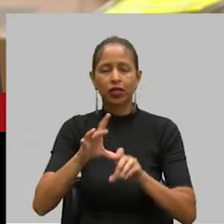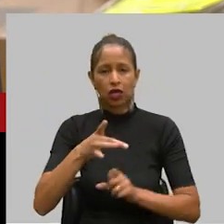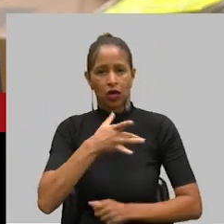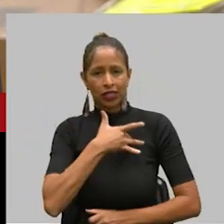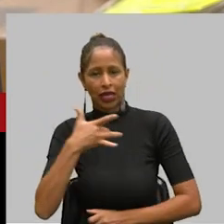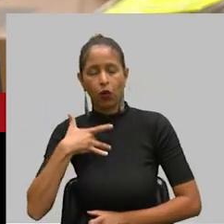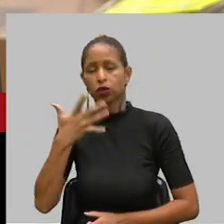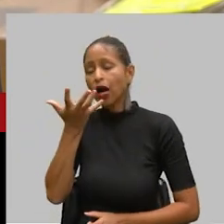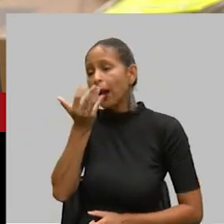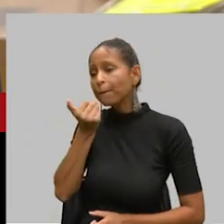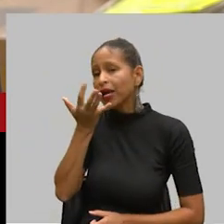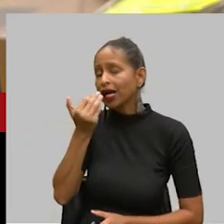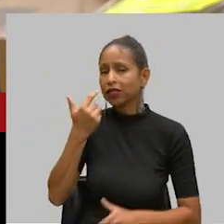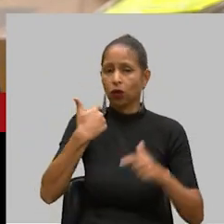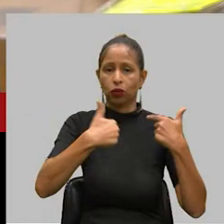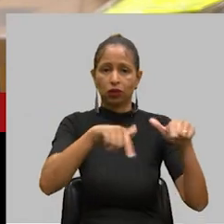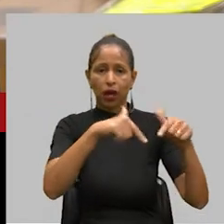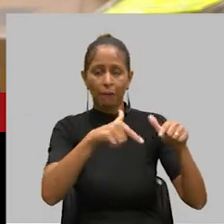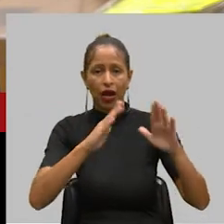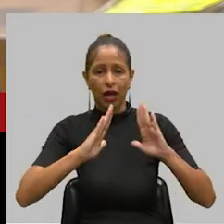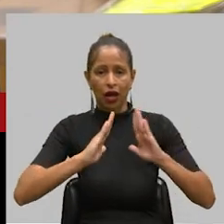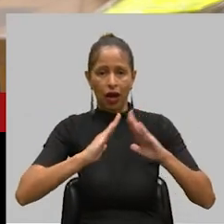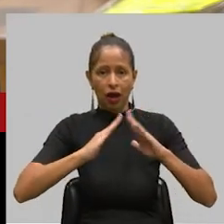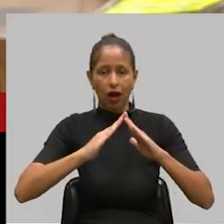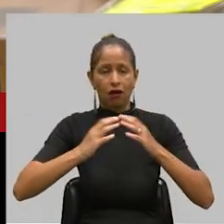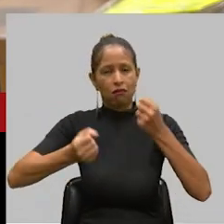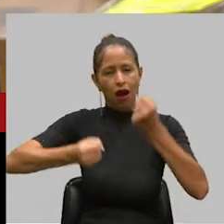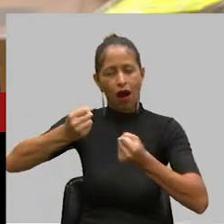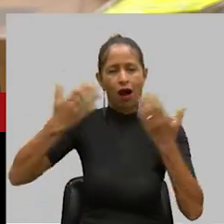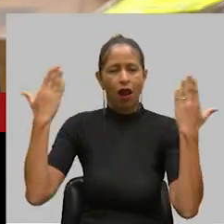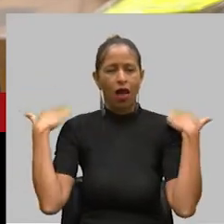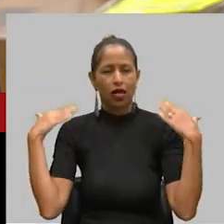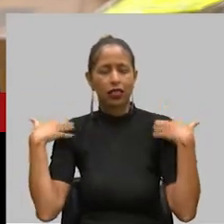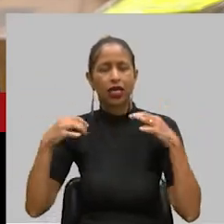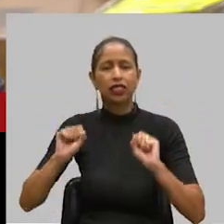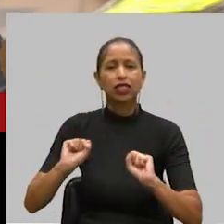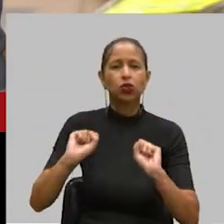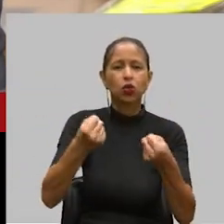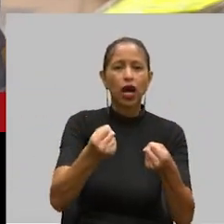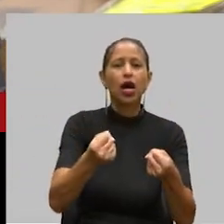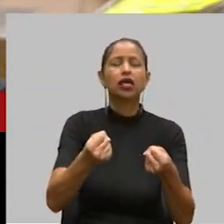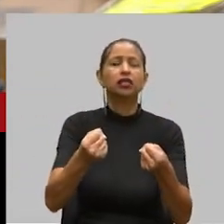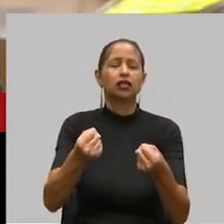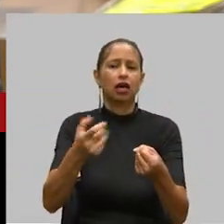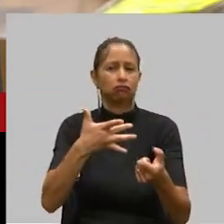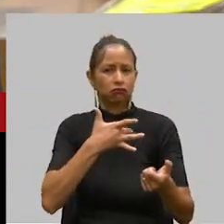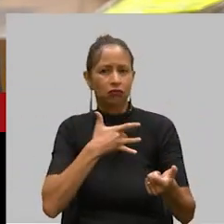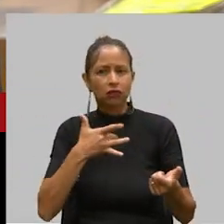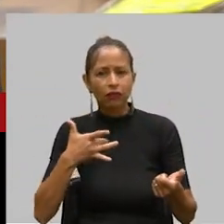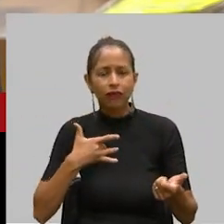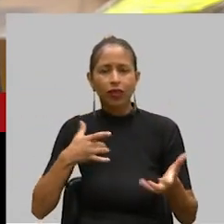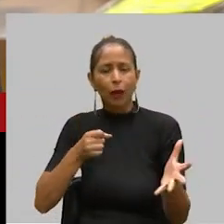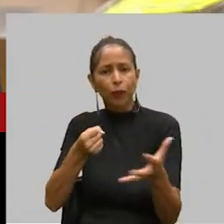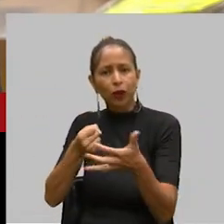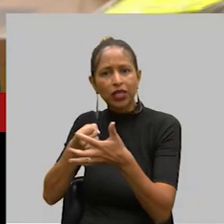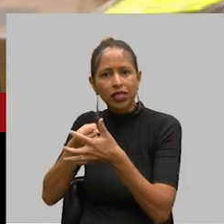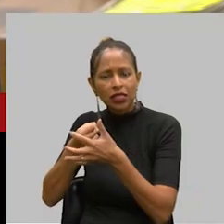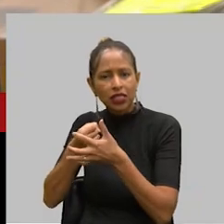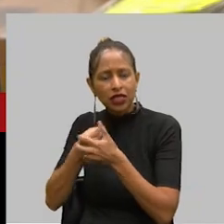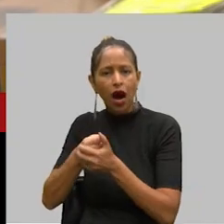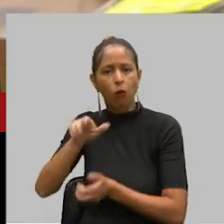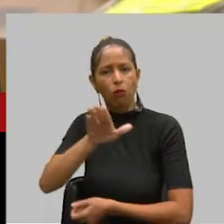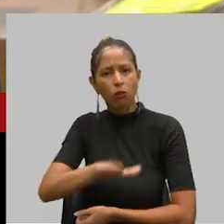a alimentação o trabalho a moradia o transporte o lazer a segurança a Previdência Social a proteção à maternidade a